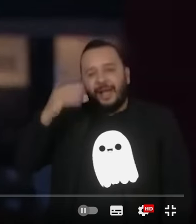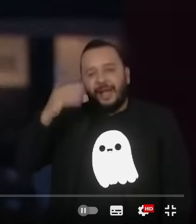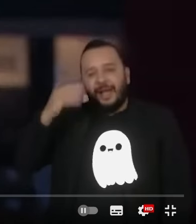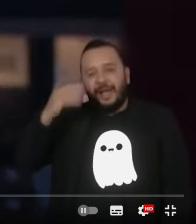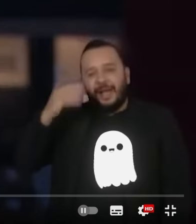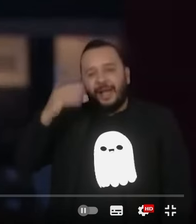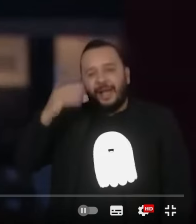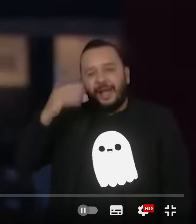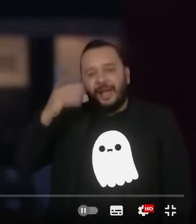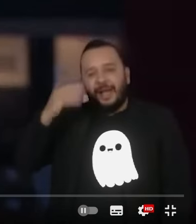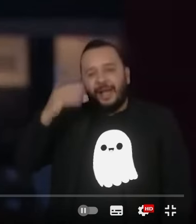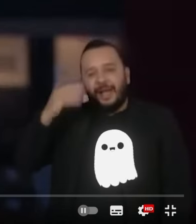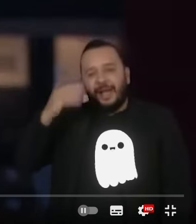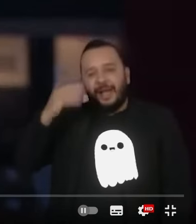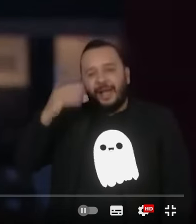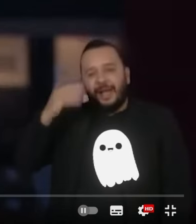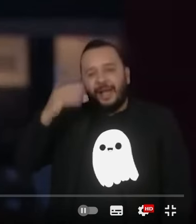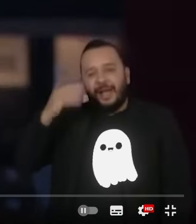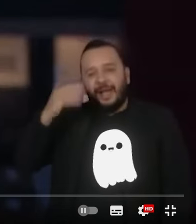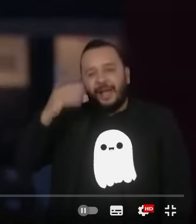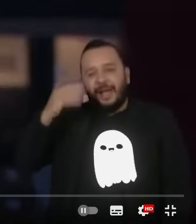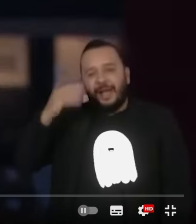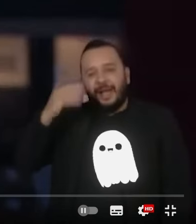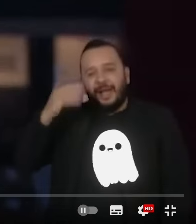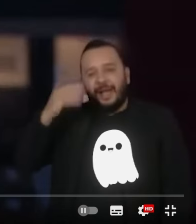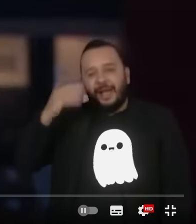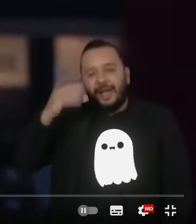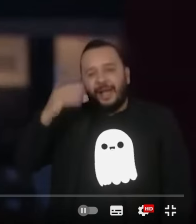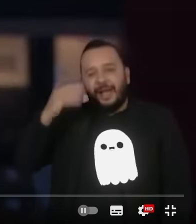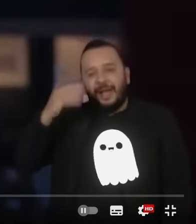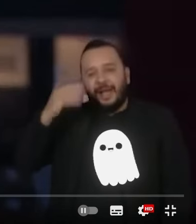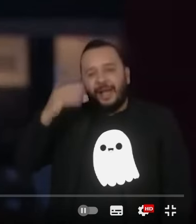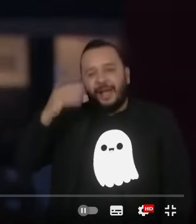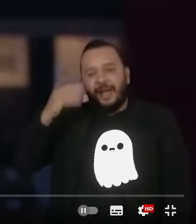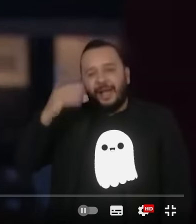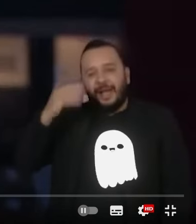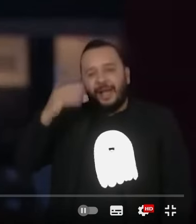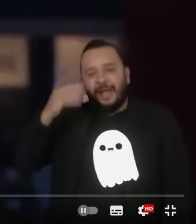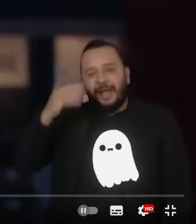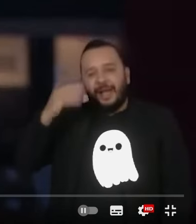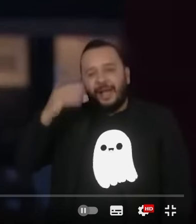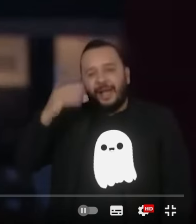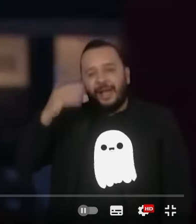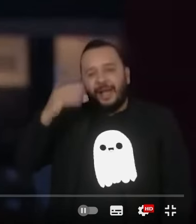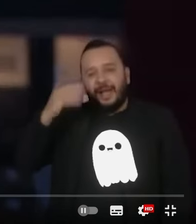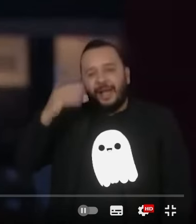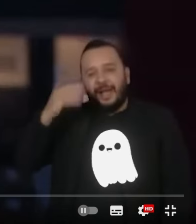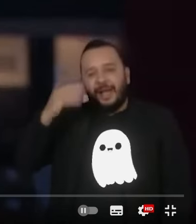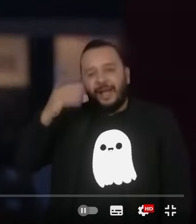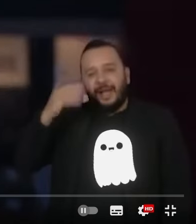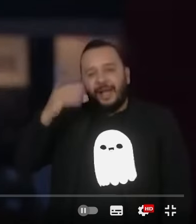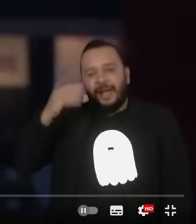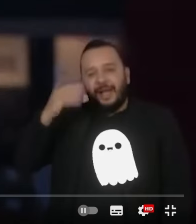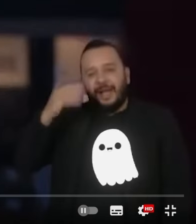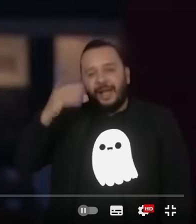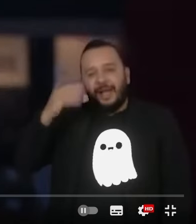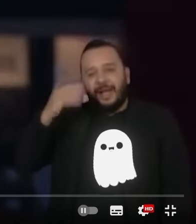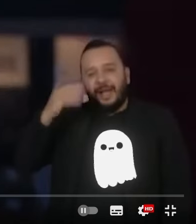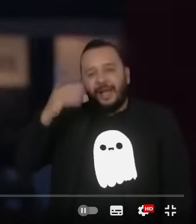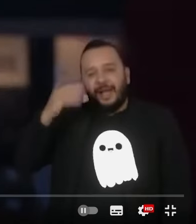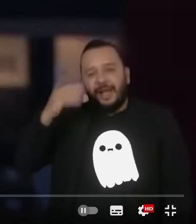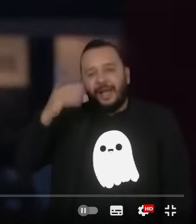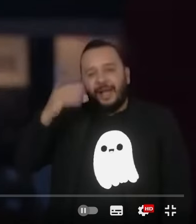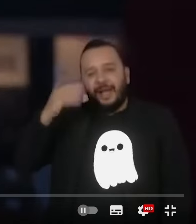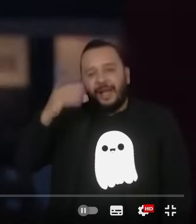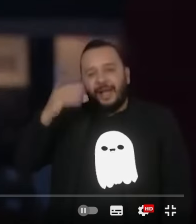Jack é estuprador. E aí ele simplesmente tá usando agora. Ele tá, ele tá achando que ele é do